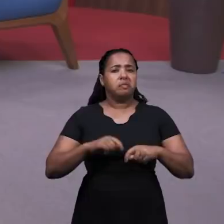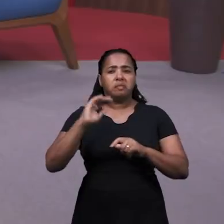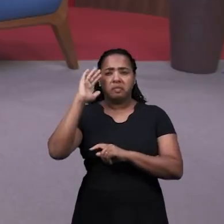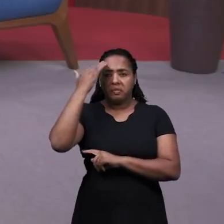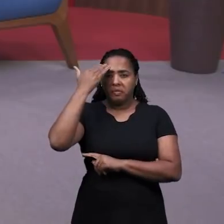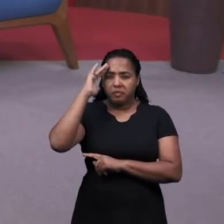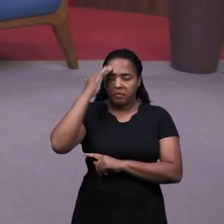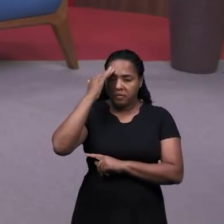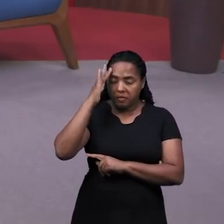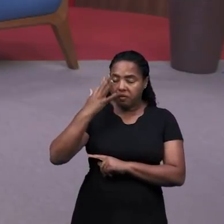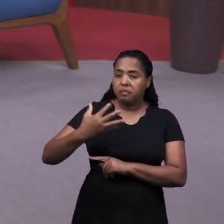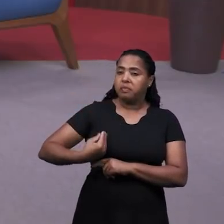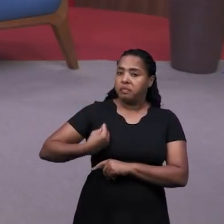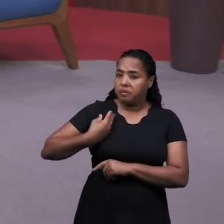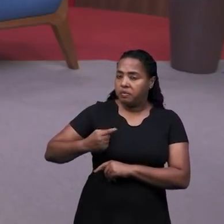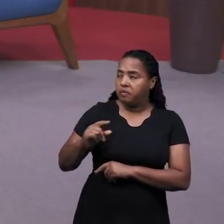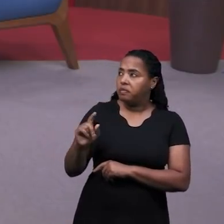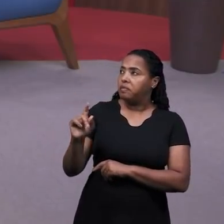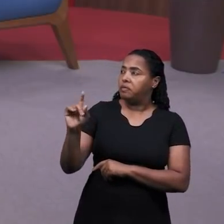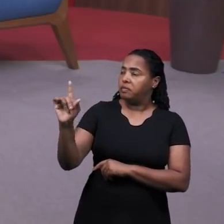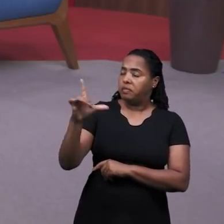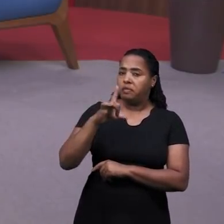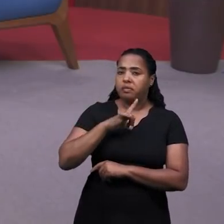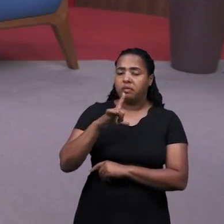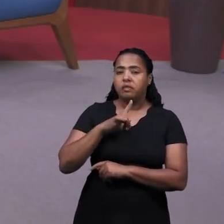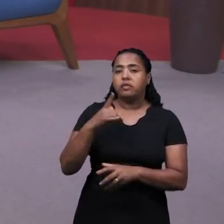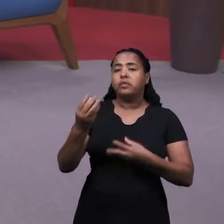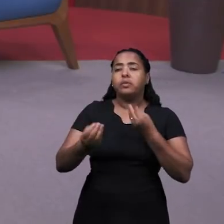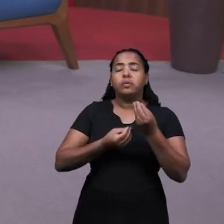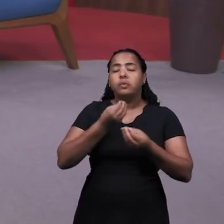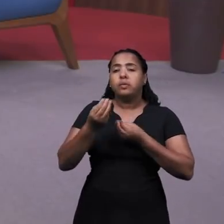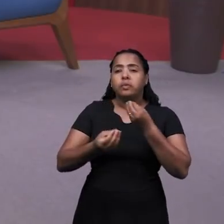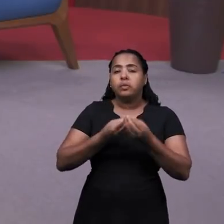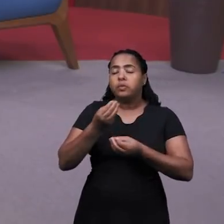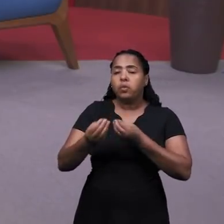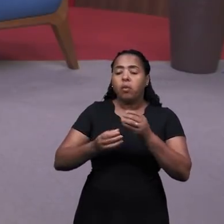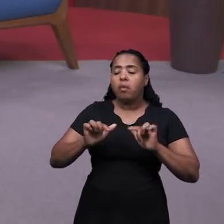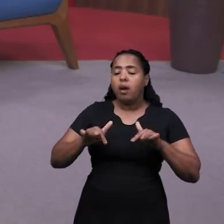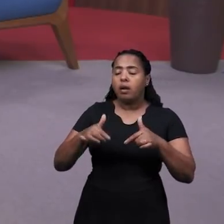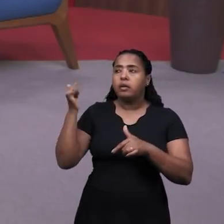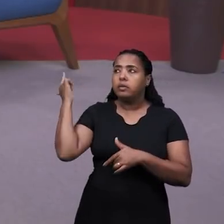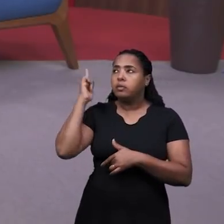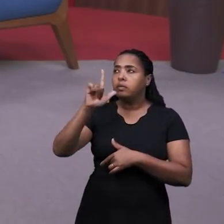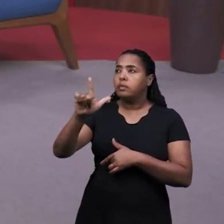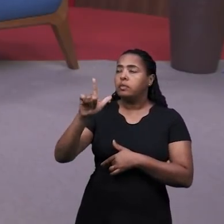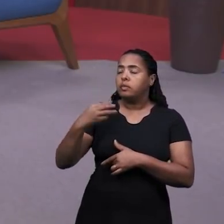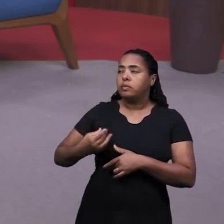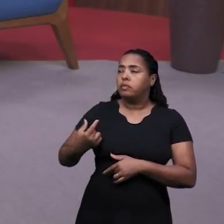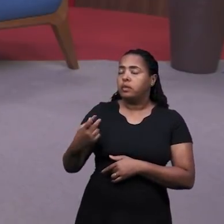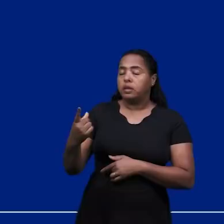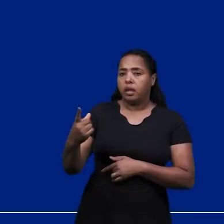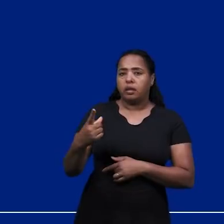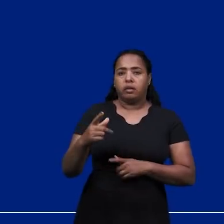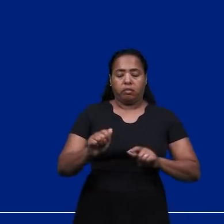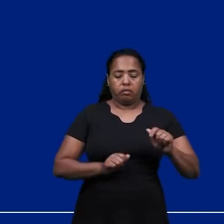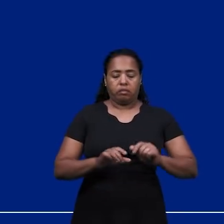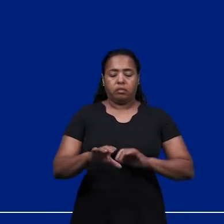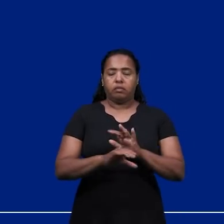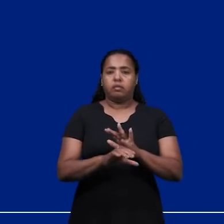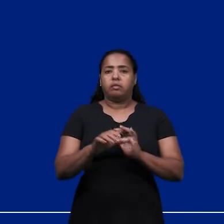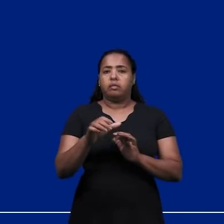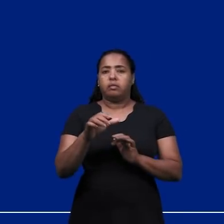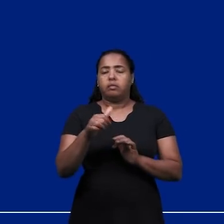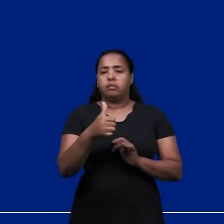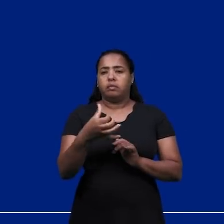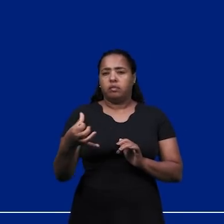que existe uma vida eterna e como fazer para herdar a vida eterna. Atos 16, 31, a palavra diz, e eles